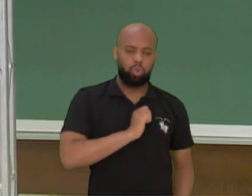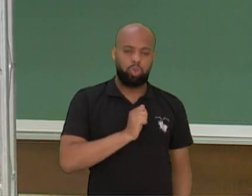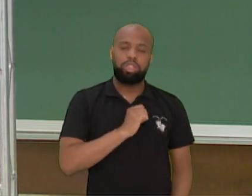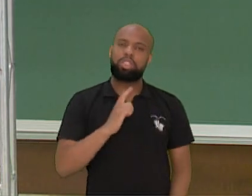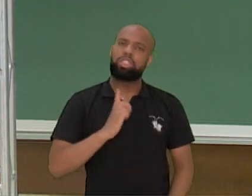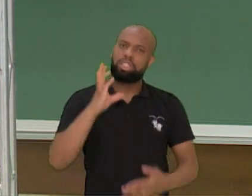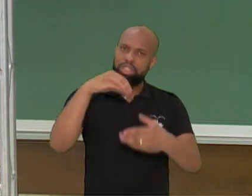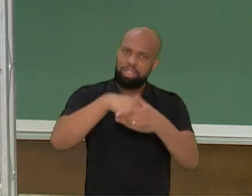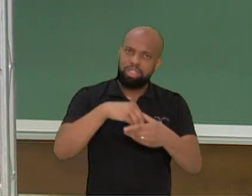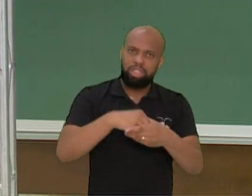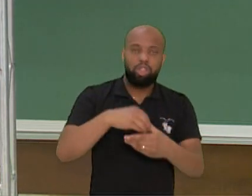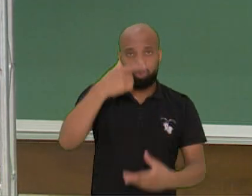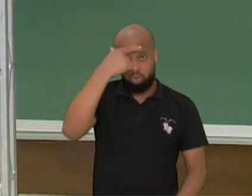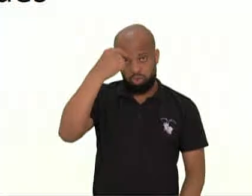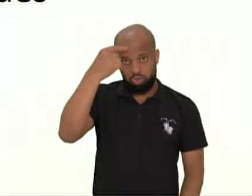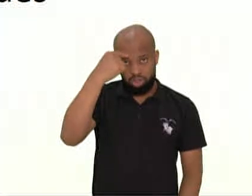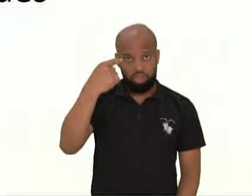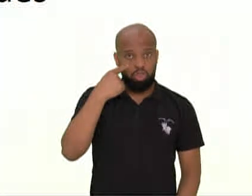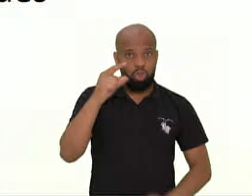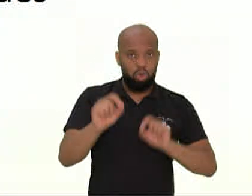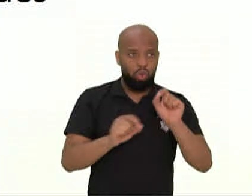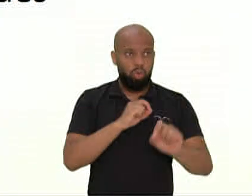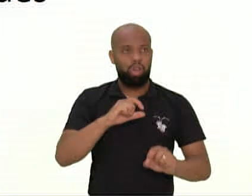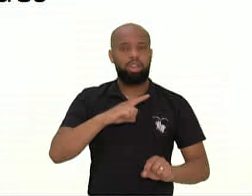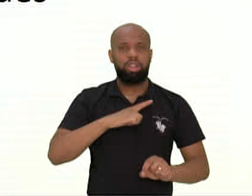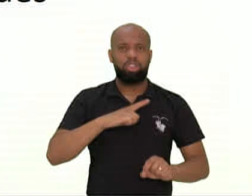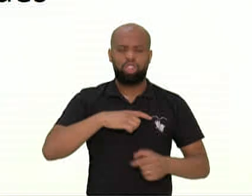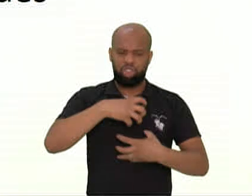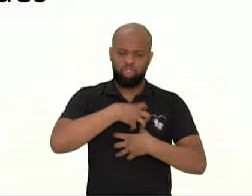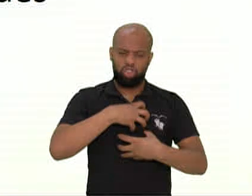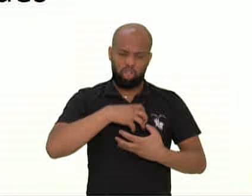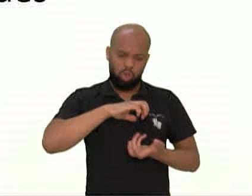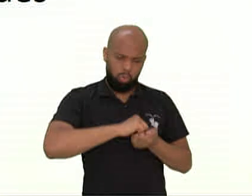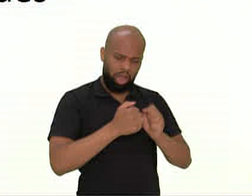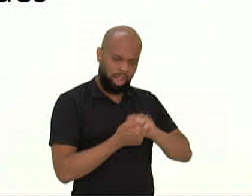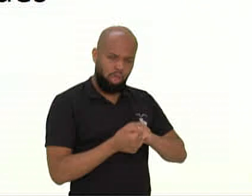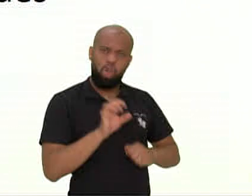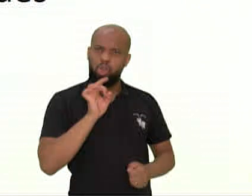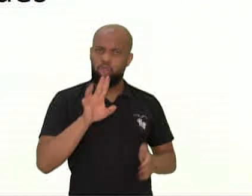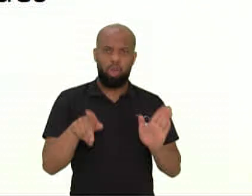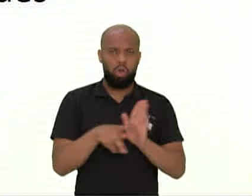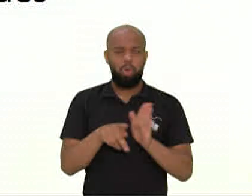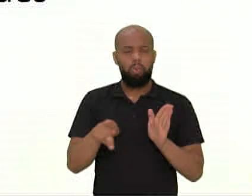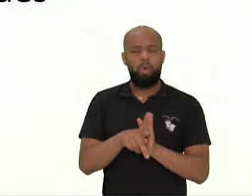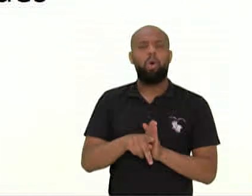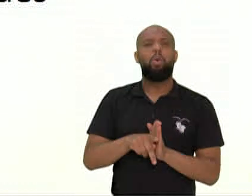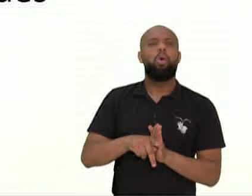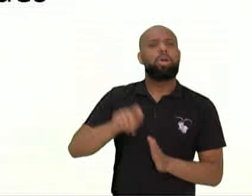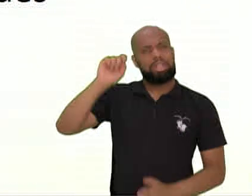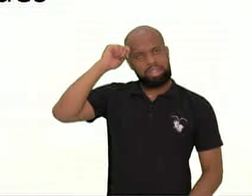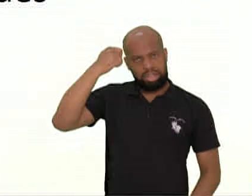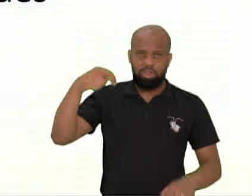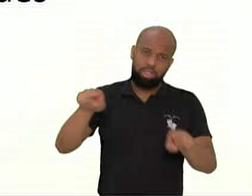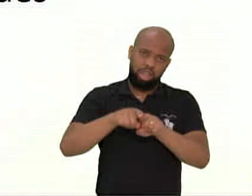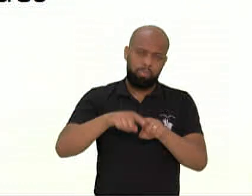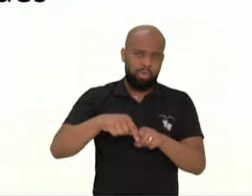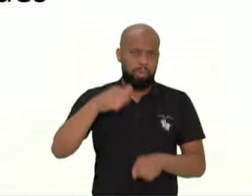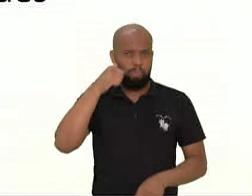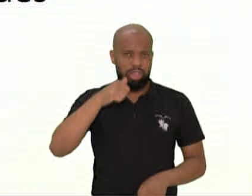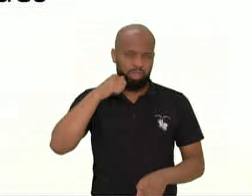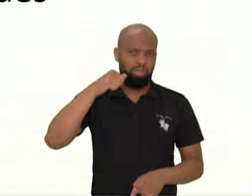universidades demonstravam que a habilidade manual era inerente ao povo negro, ou mesmo crioulo e mestiço nascido no